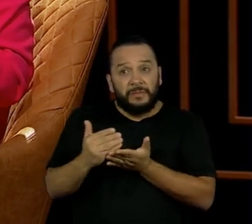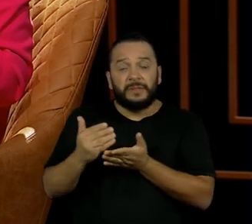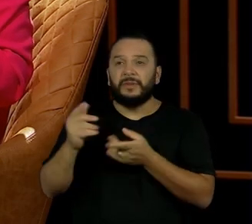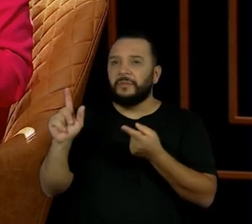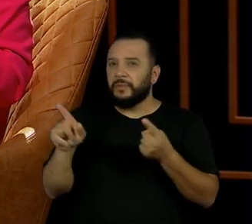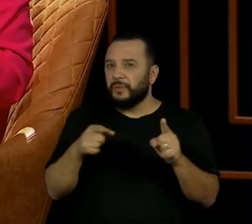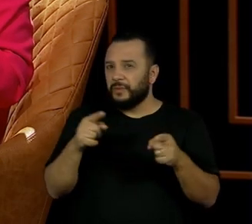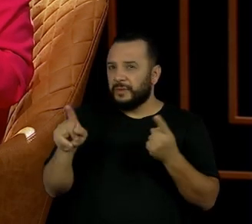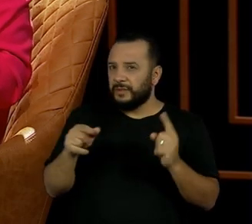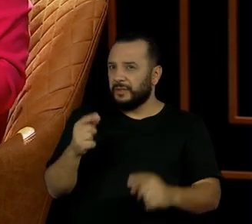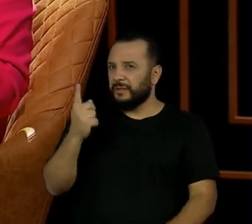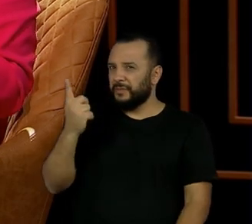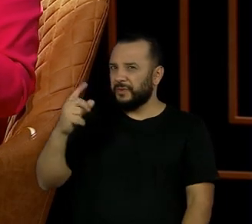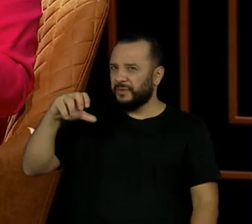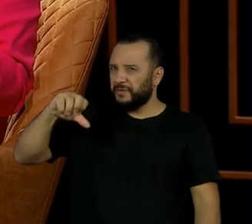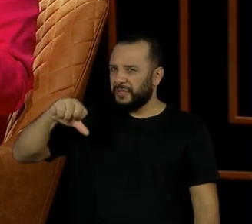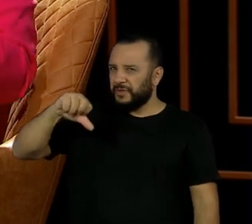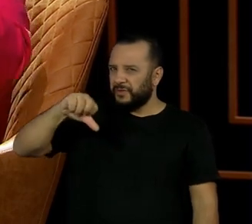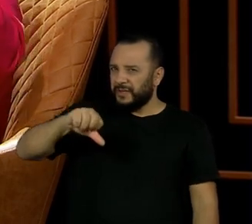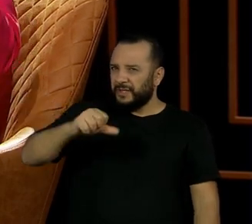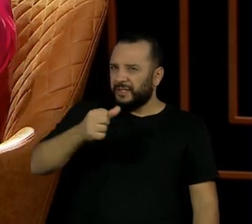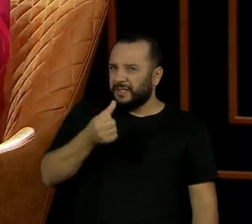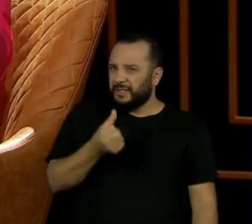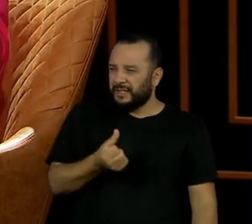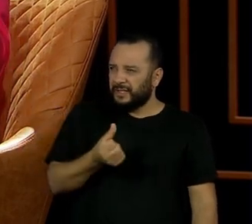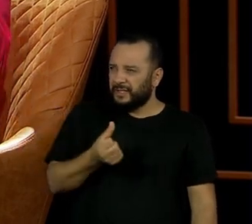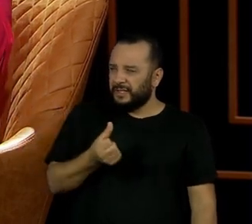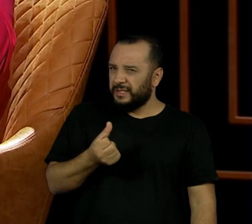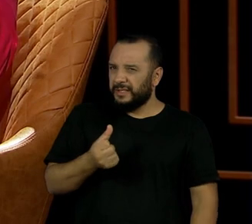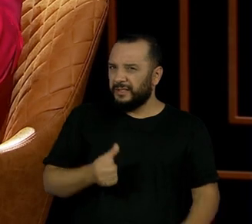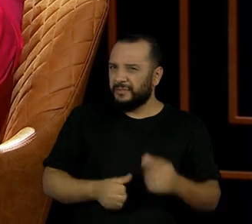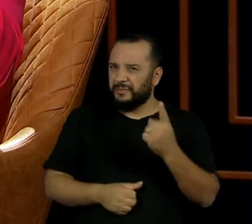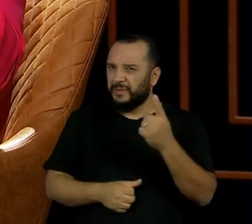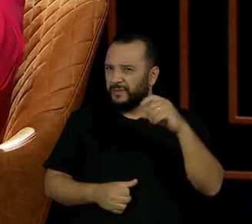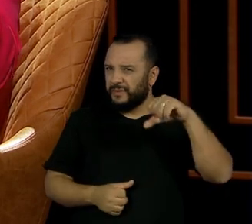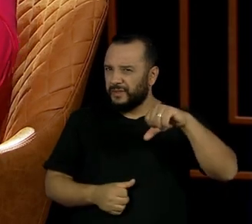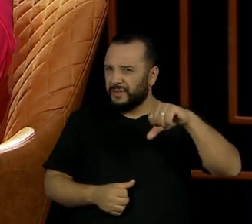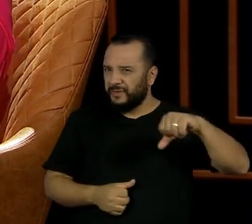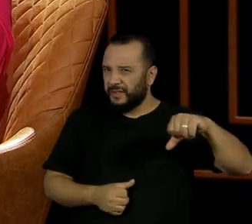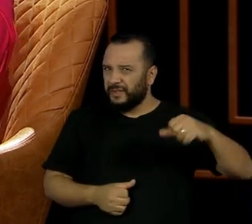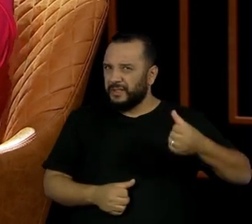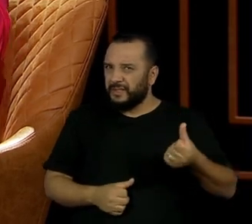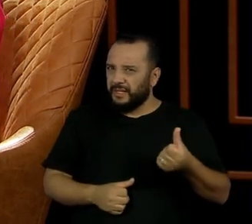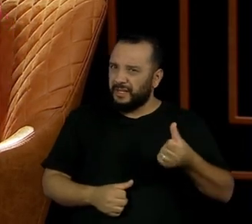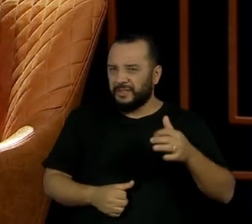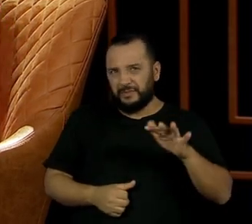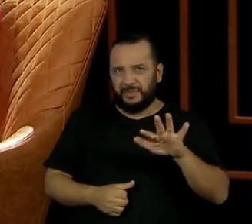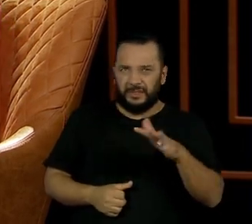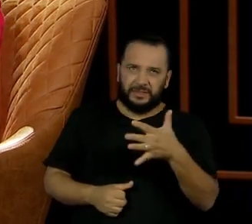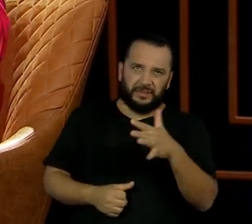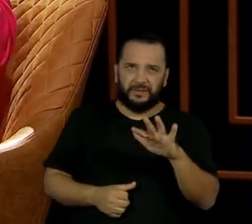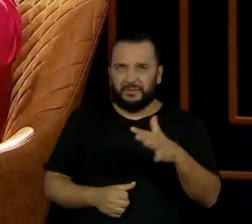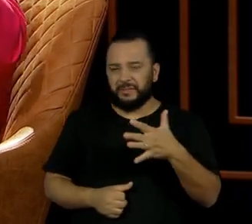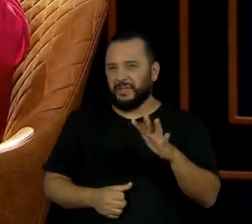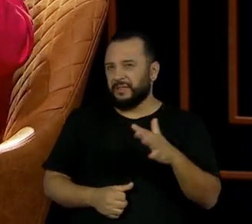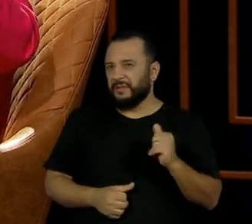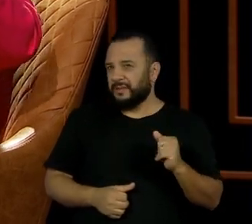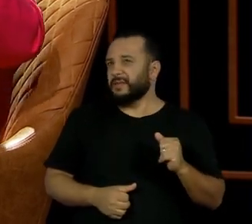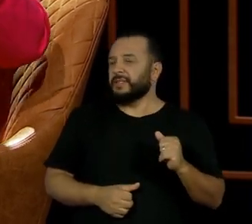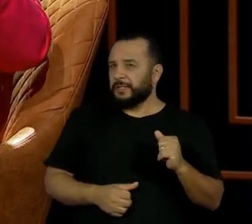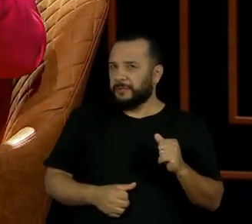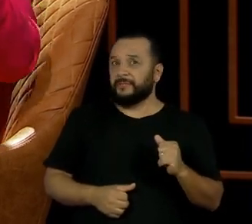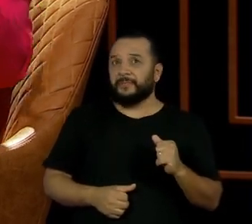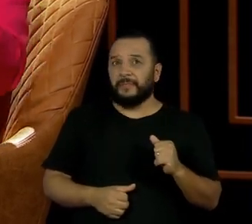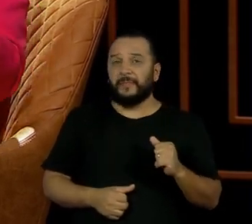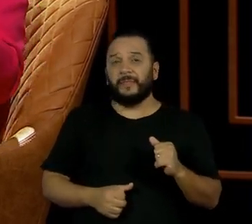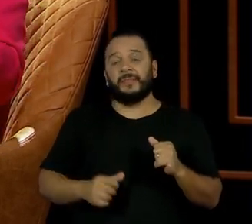foi 96 97 tô dando dica de tempo aqui mas era uma coisa